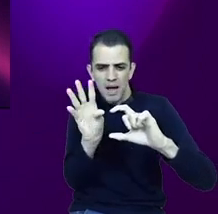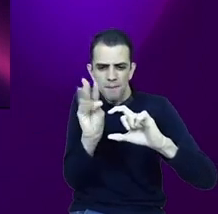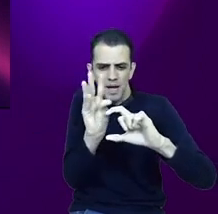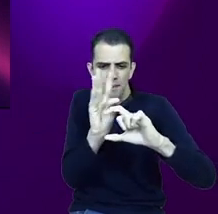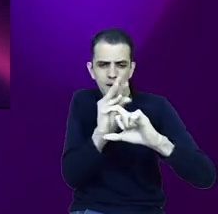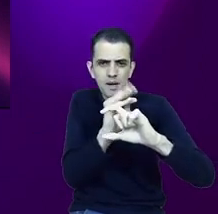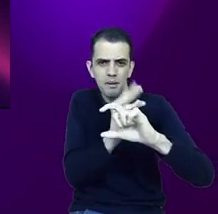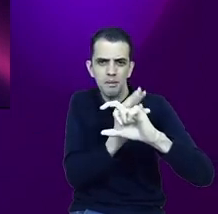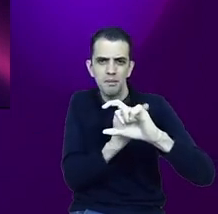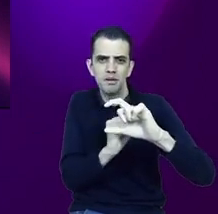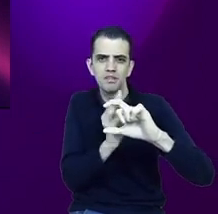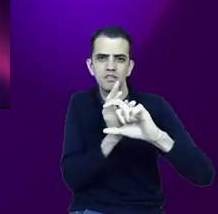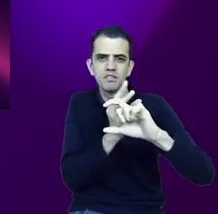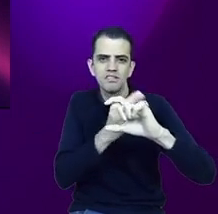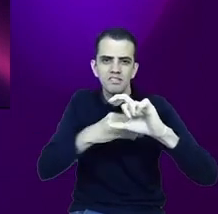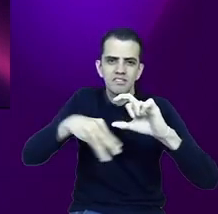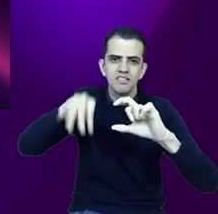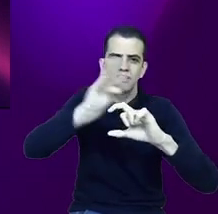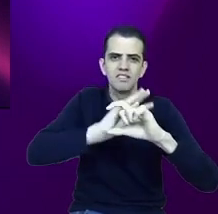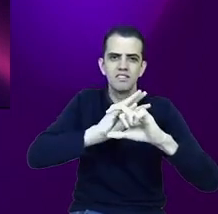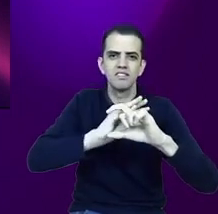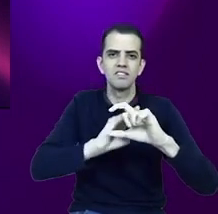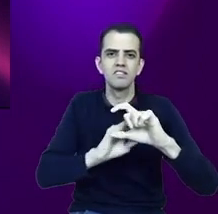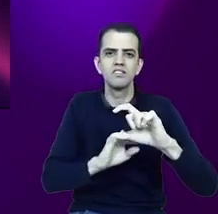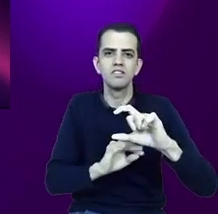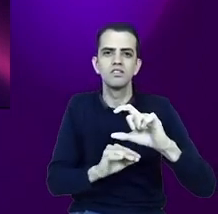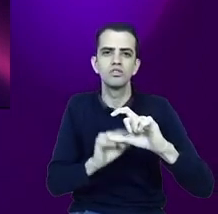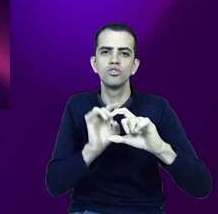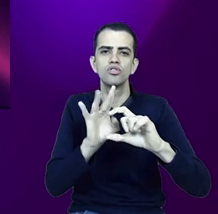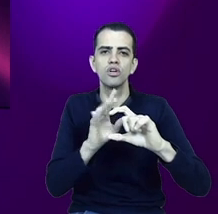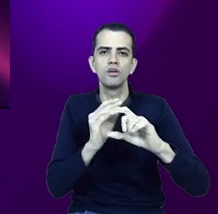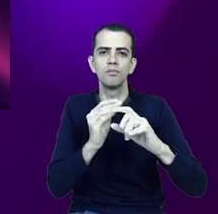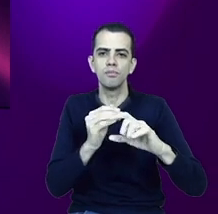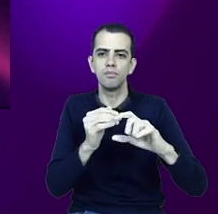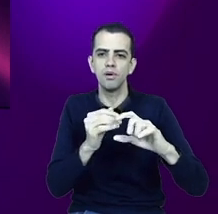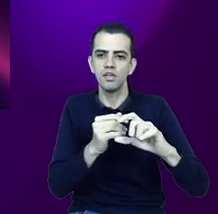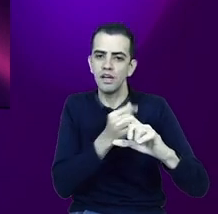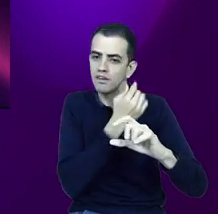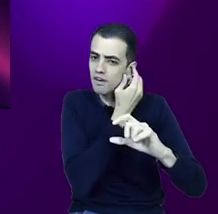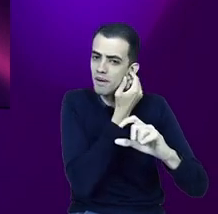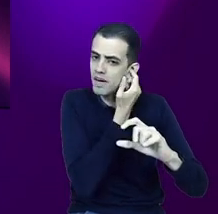né, aquela informação de uma ressecção